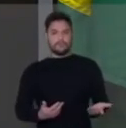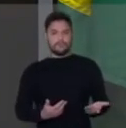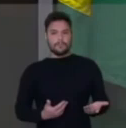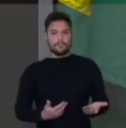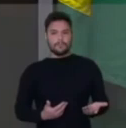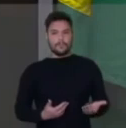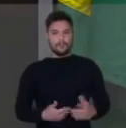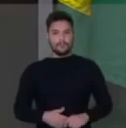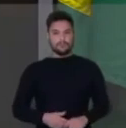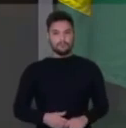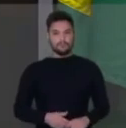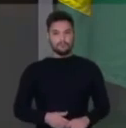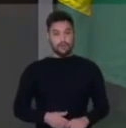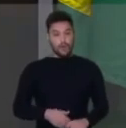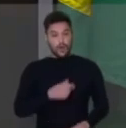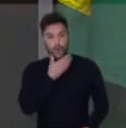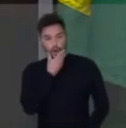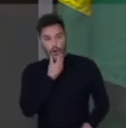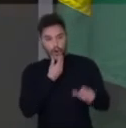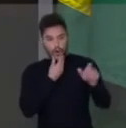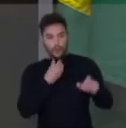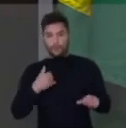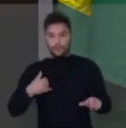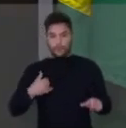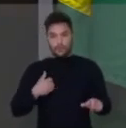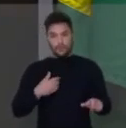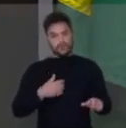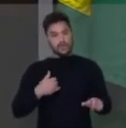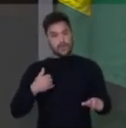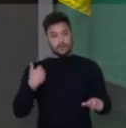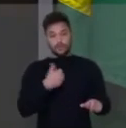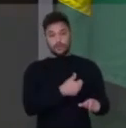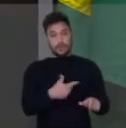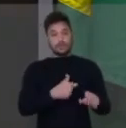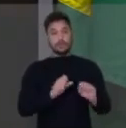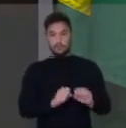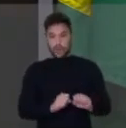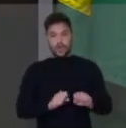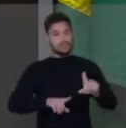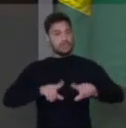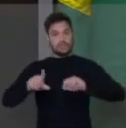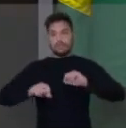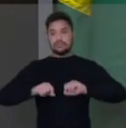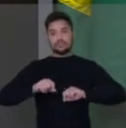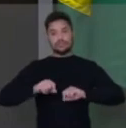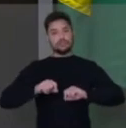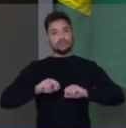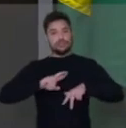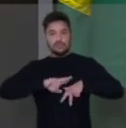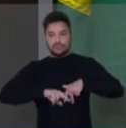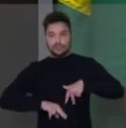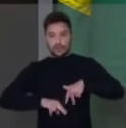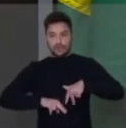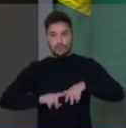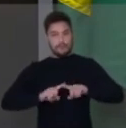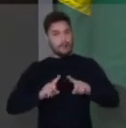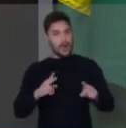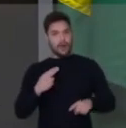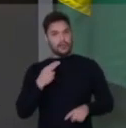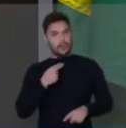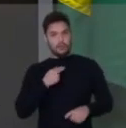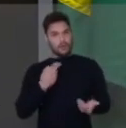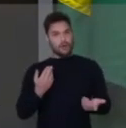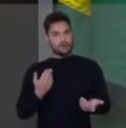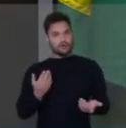contas, o menino de 12 anos pode decidir se ele é menino ou menina, se ele pode fazer ali uma intervenção no seu corpo para sempre, mas ele não pode ser responsabilizado caso